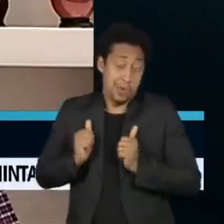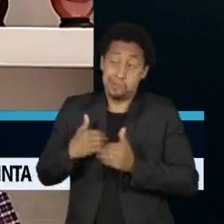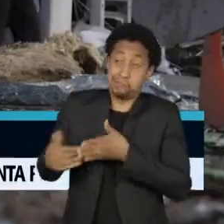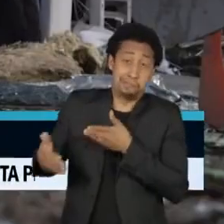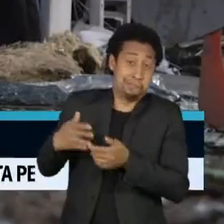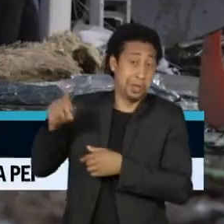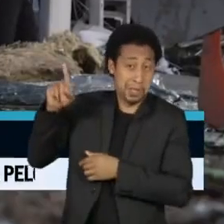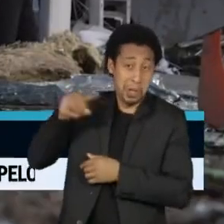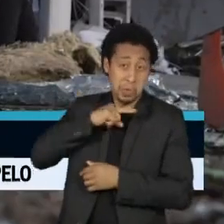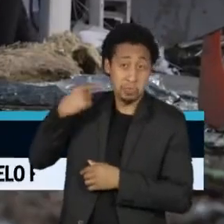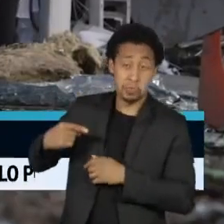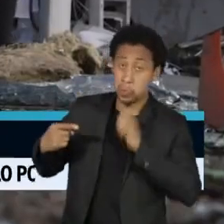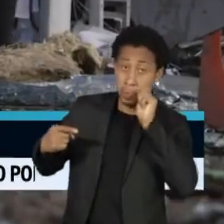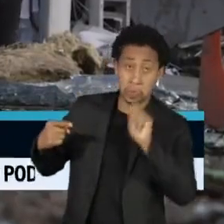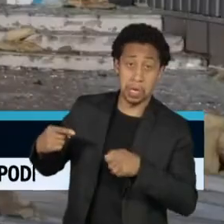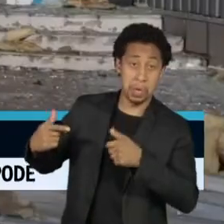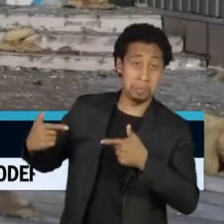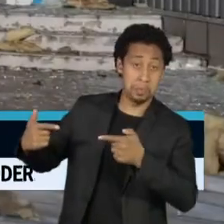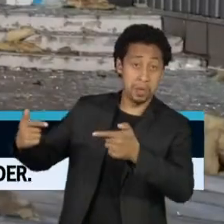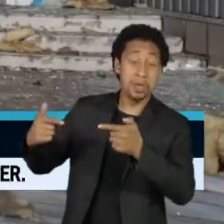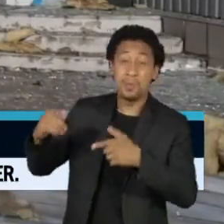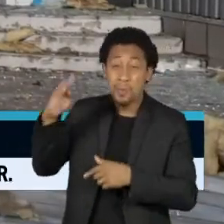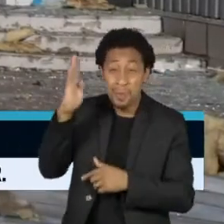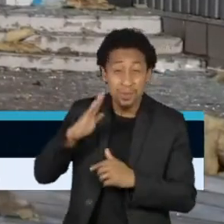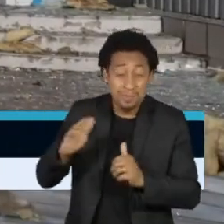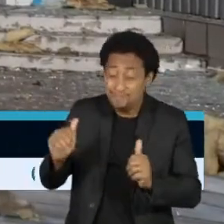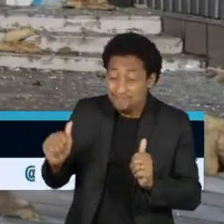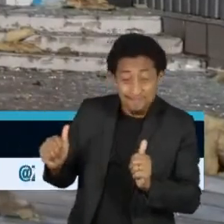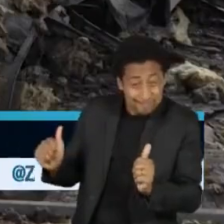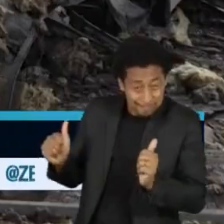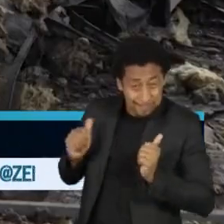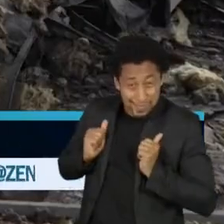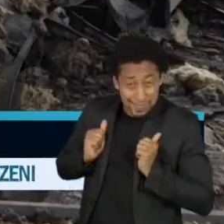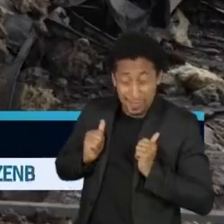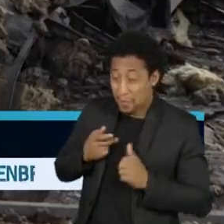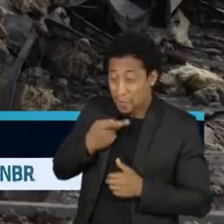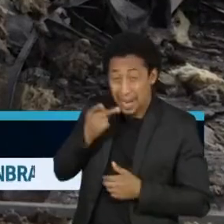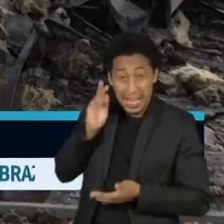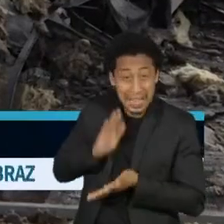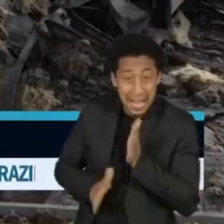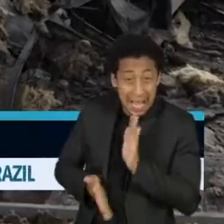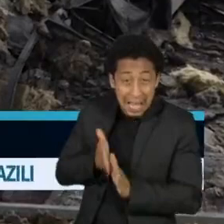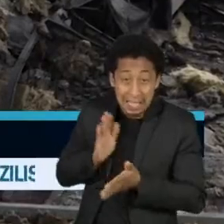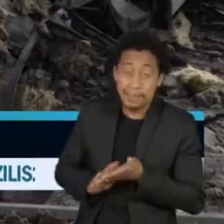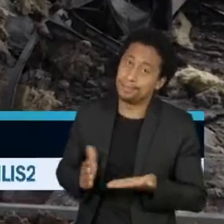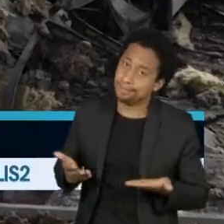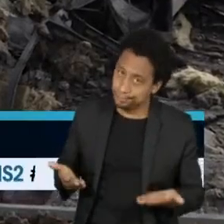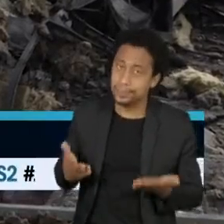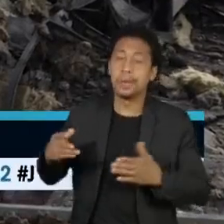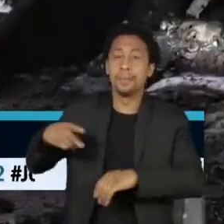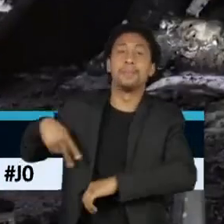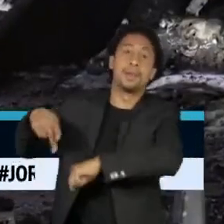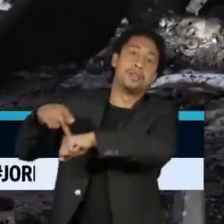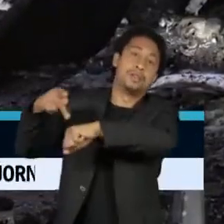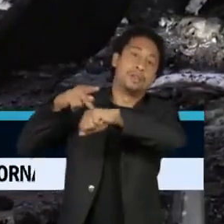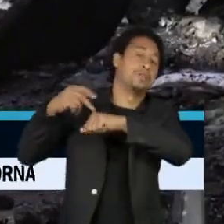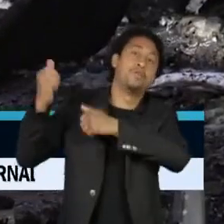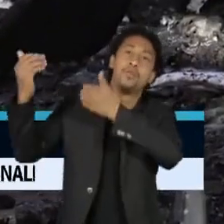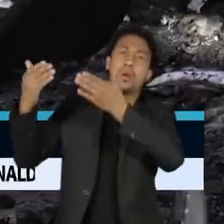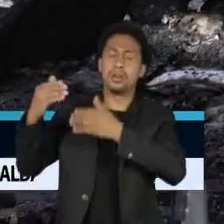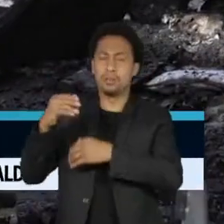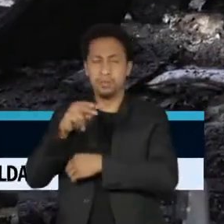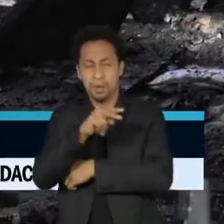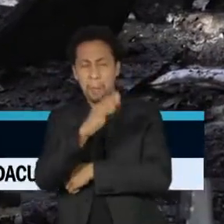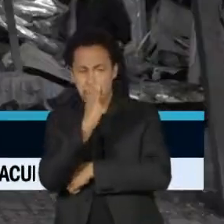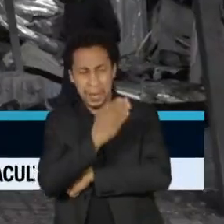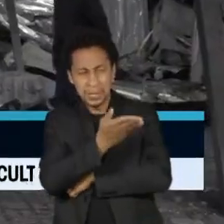deste governo é vista no exterior como uma postura de quase cumplicidade